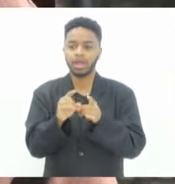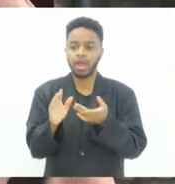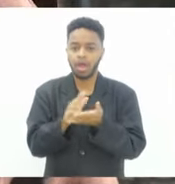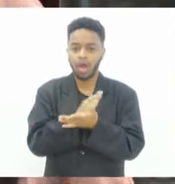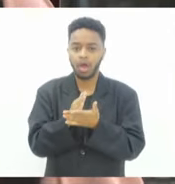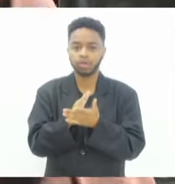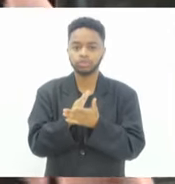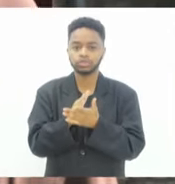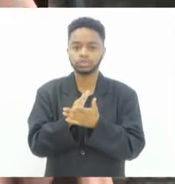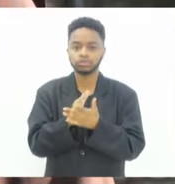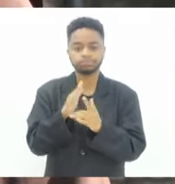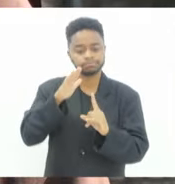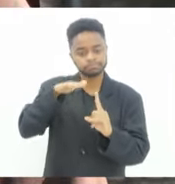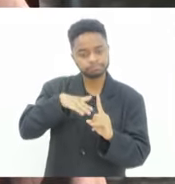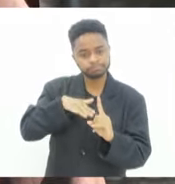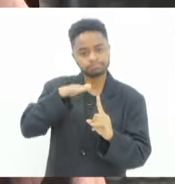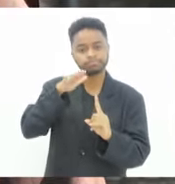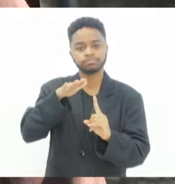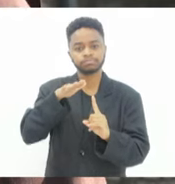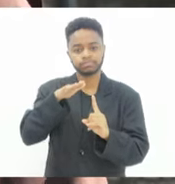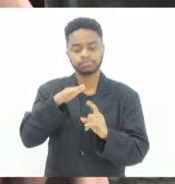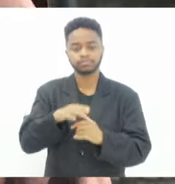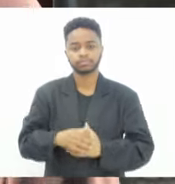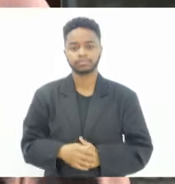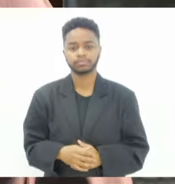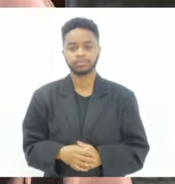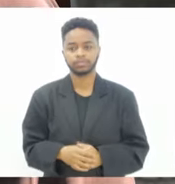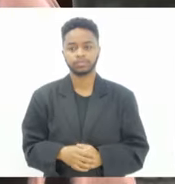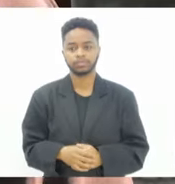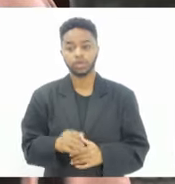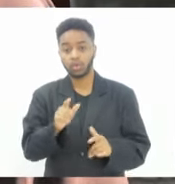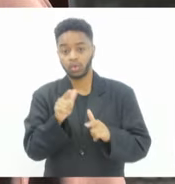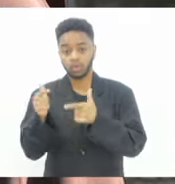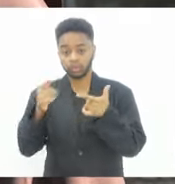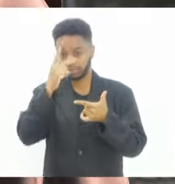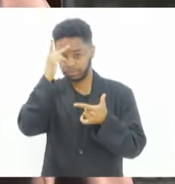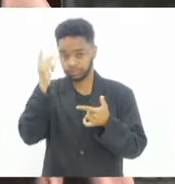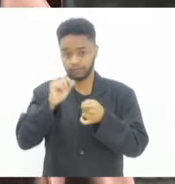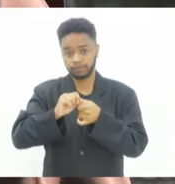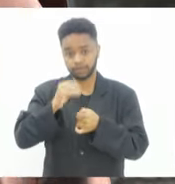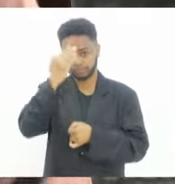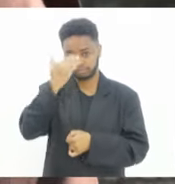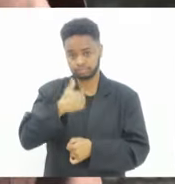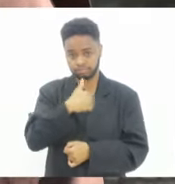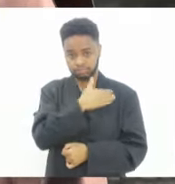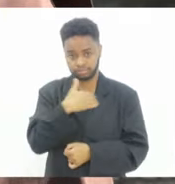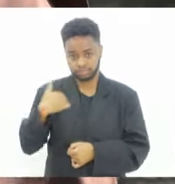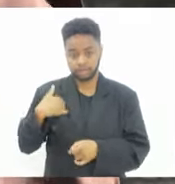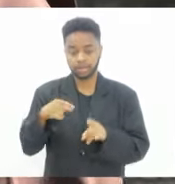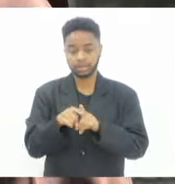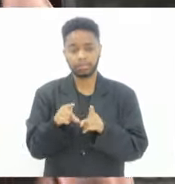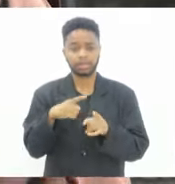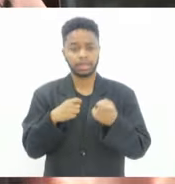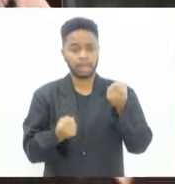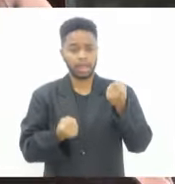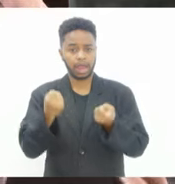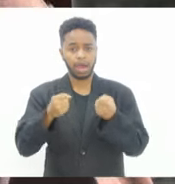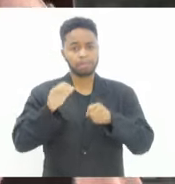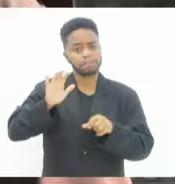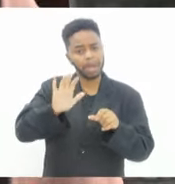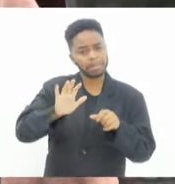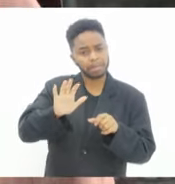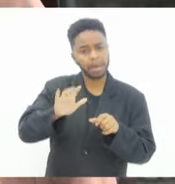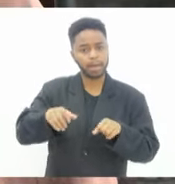se recolhem num breve momento de compenetração, outras fazem o sinal da cruz, carros buzinam,